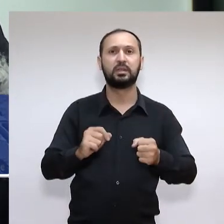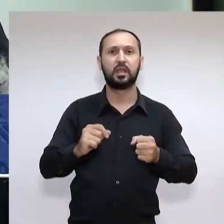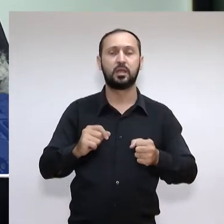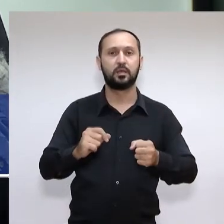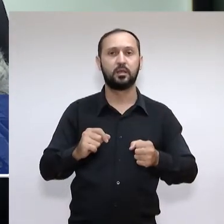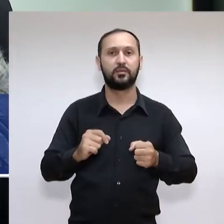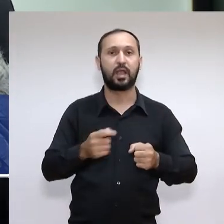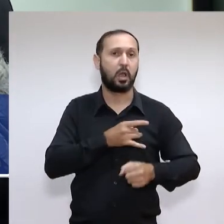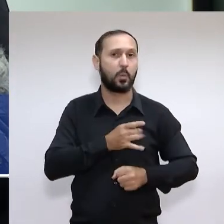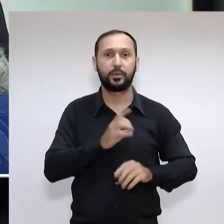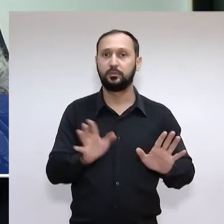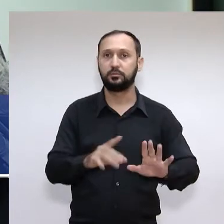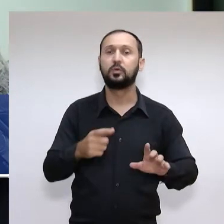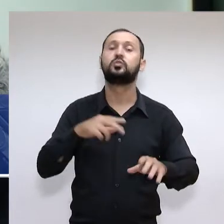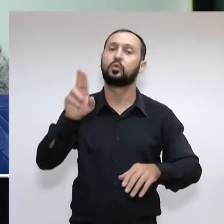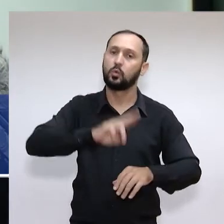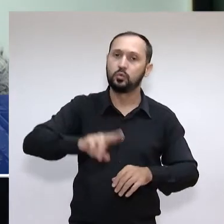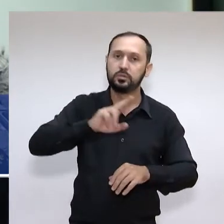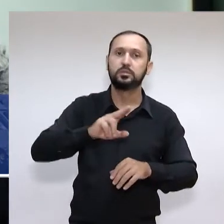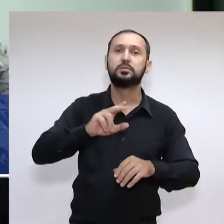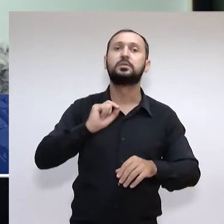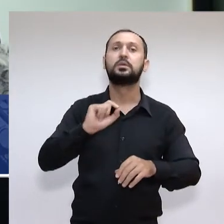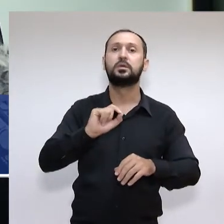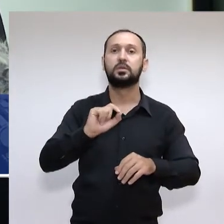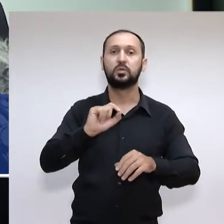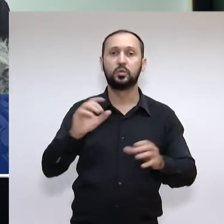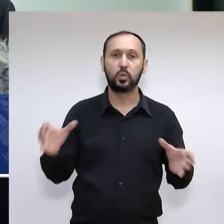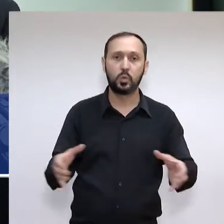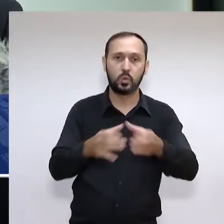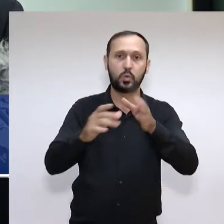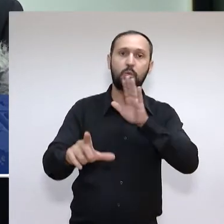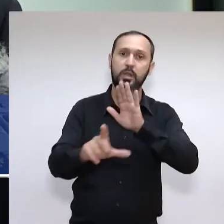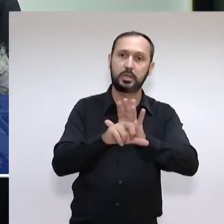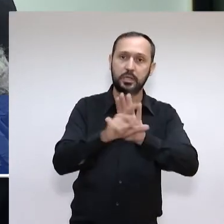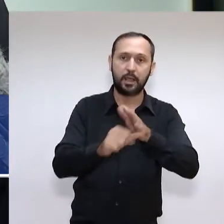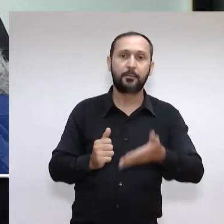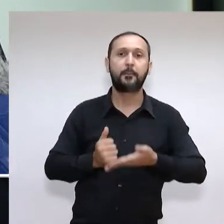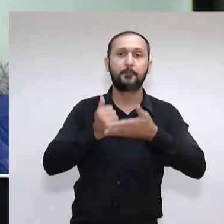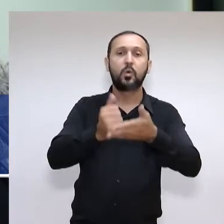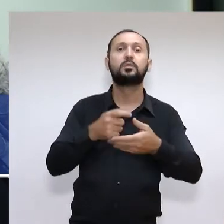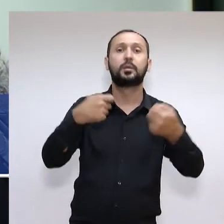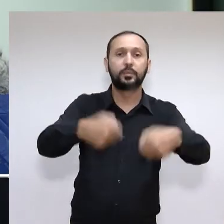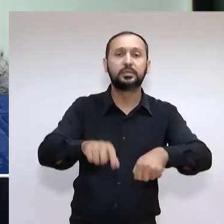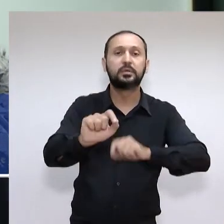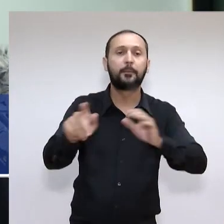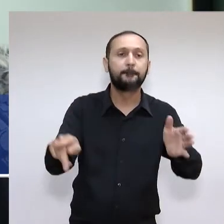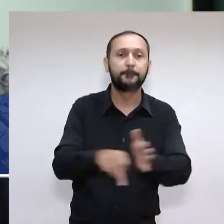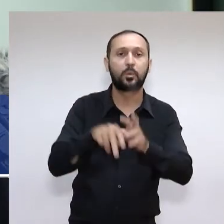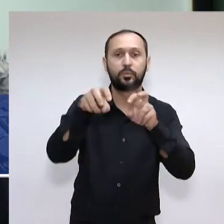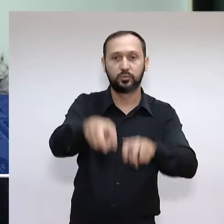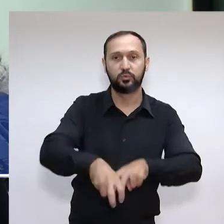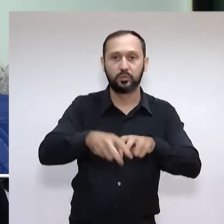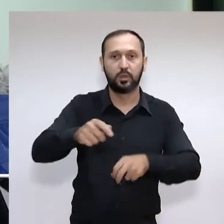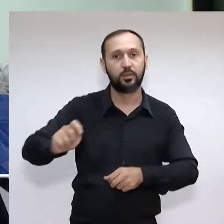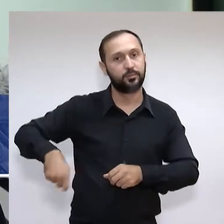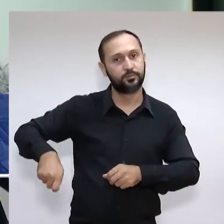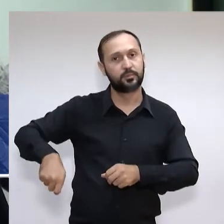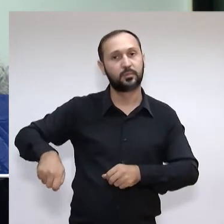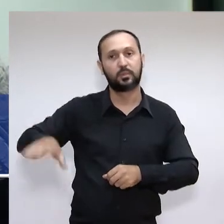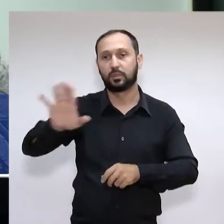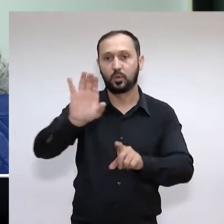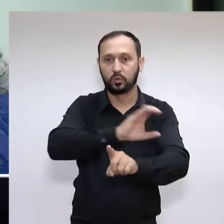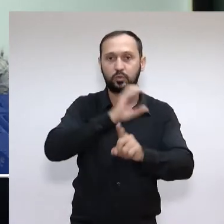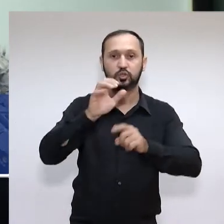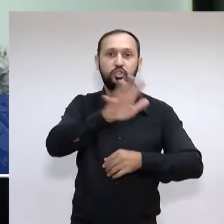legais para que a gente possa ter sucesso nessa demanda que não é só do produtor rural de Murtinho, é de toda a comunidade de Porto Murtinho.